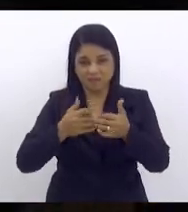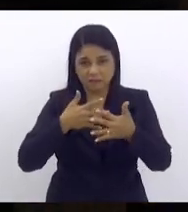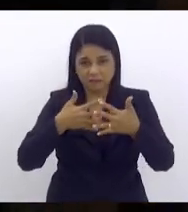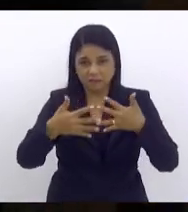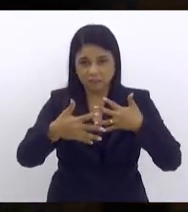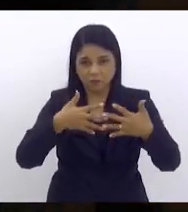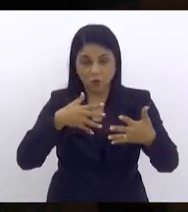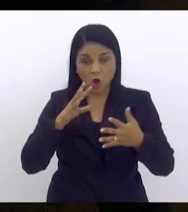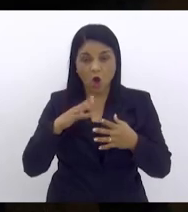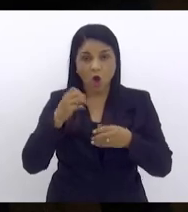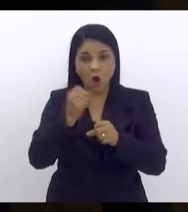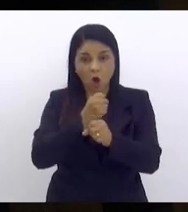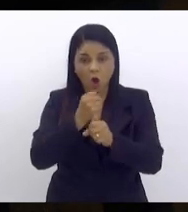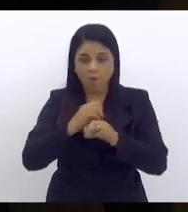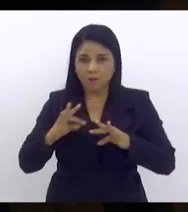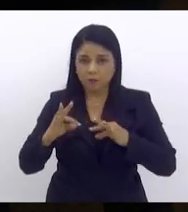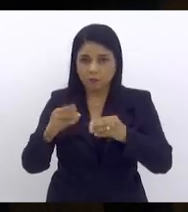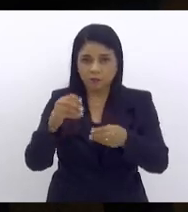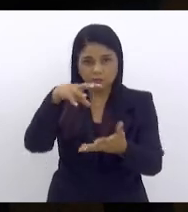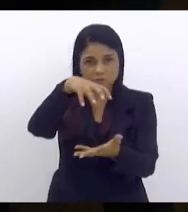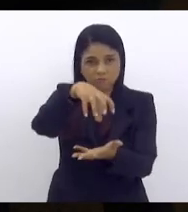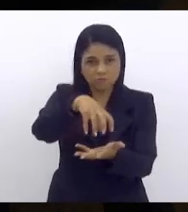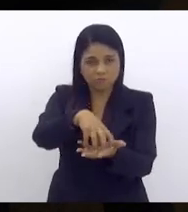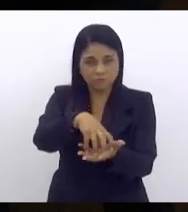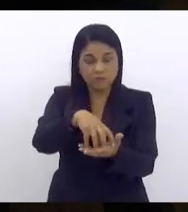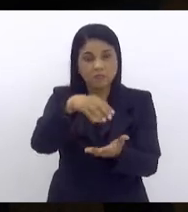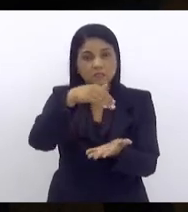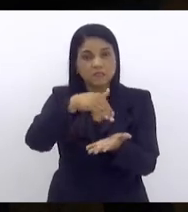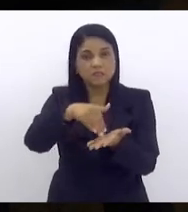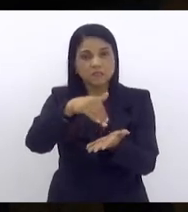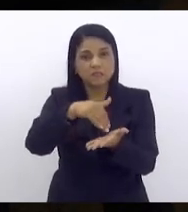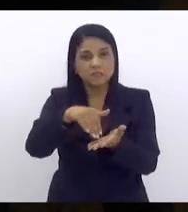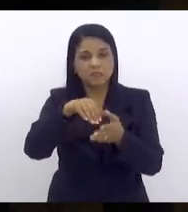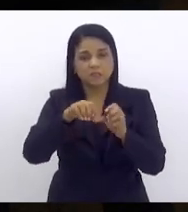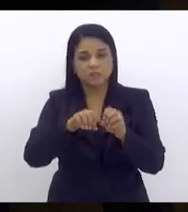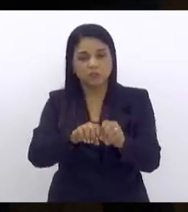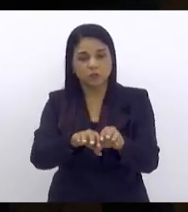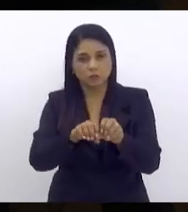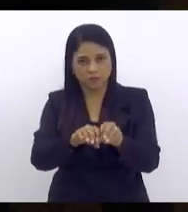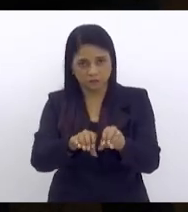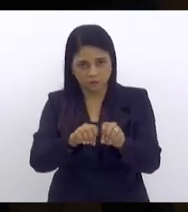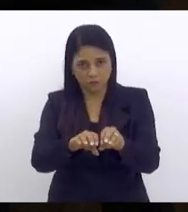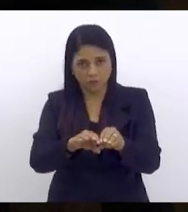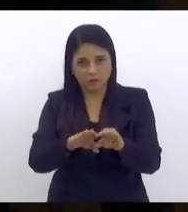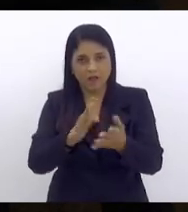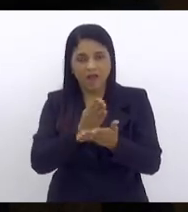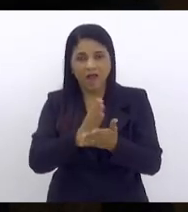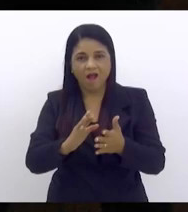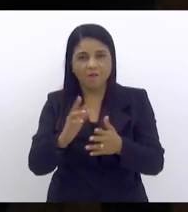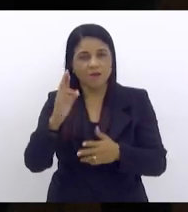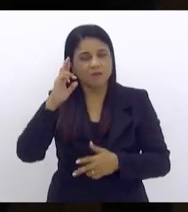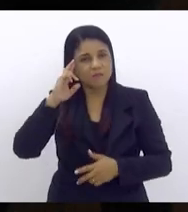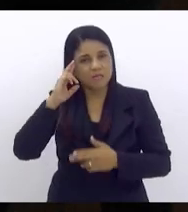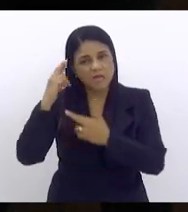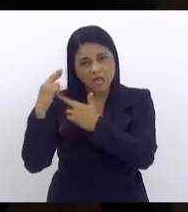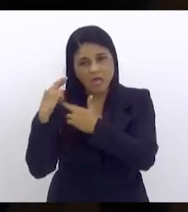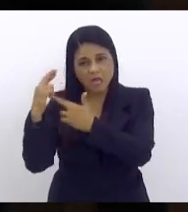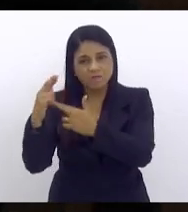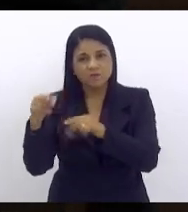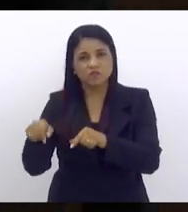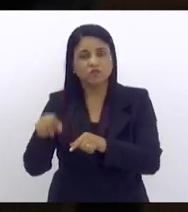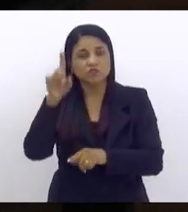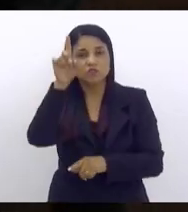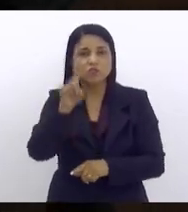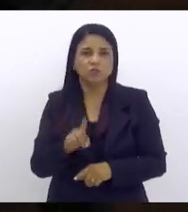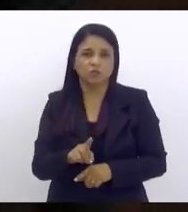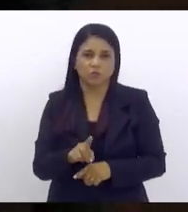obras centralizadas na Secretaria de Educação, para acabar com essa responsabilização covarde dos diretores